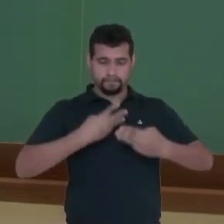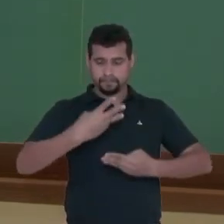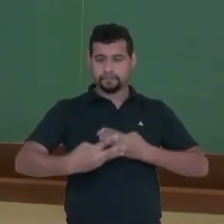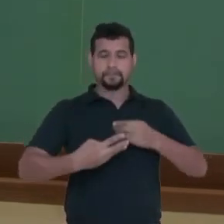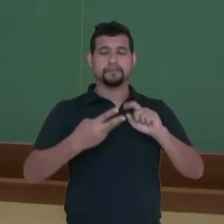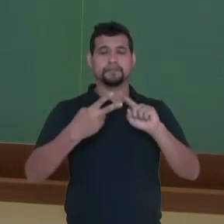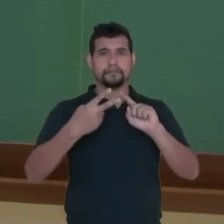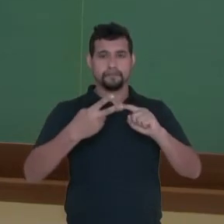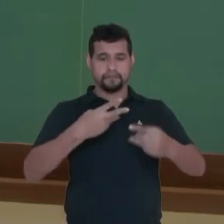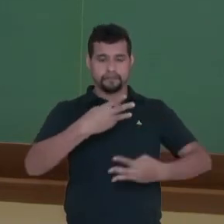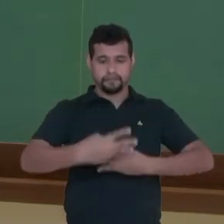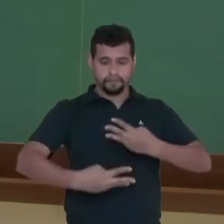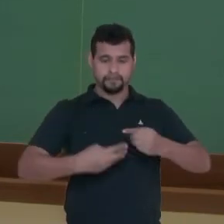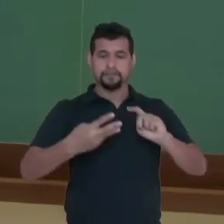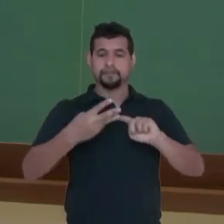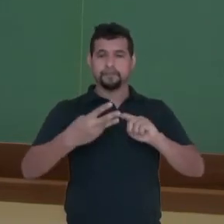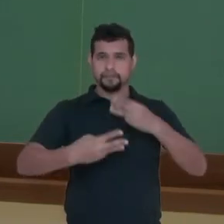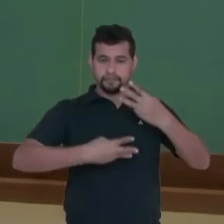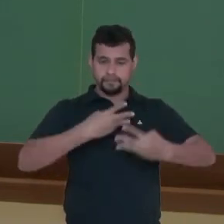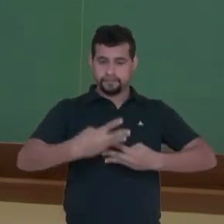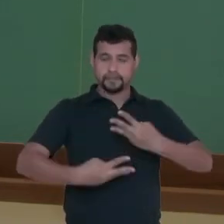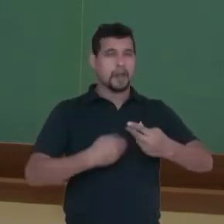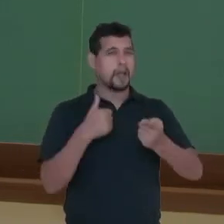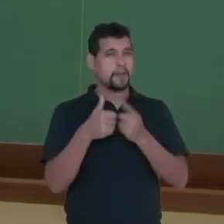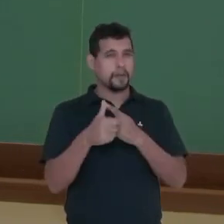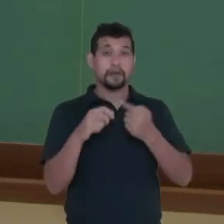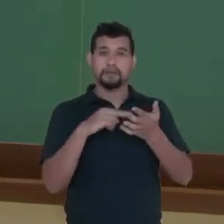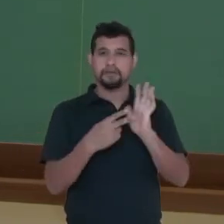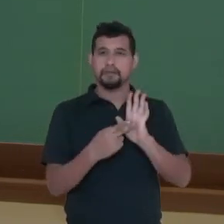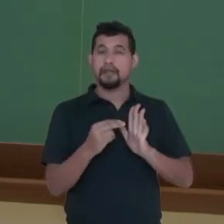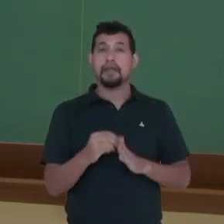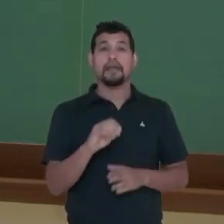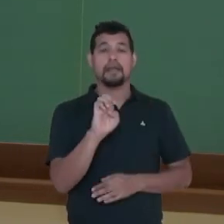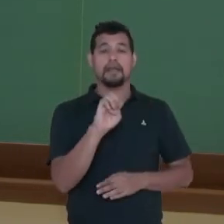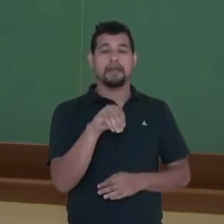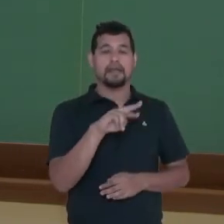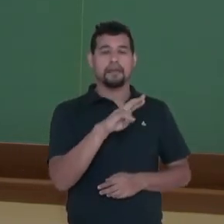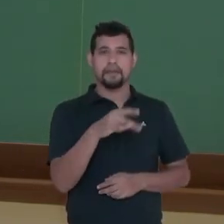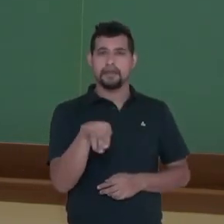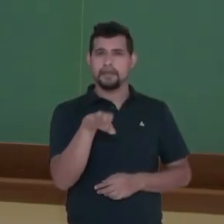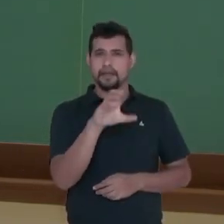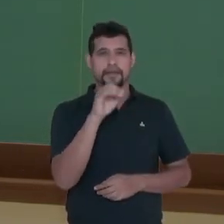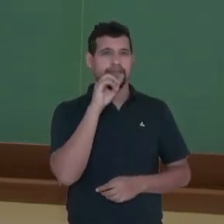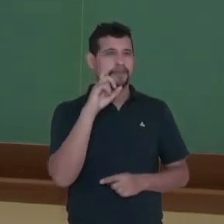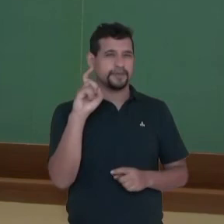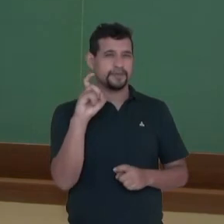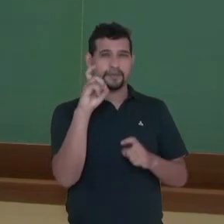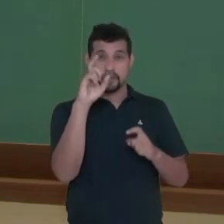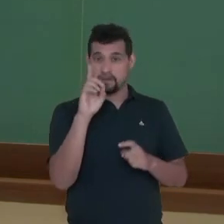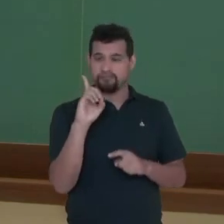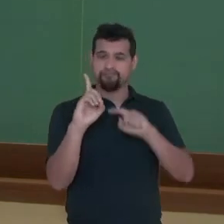No primeiro trimestre, ela está na fase de embrião, né? É chamado de embriogênese.